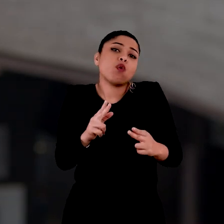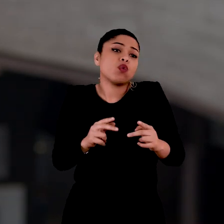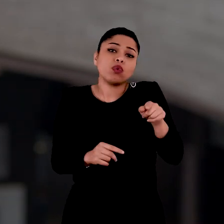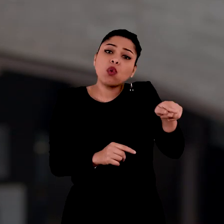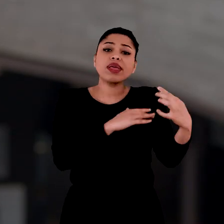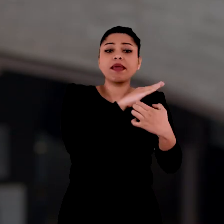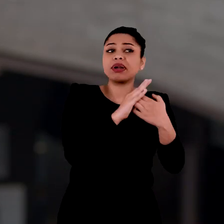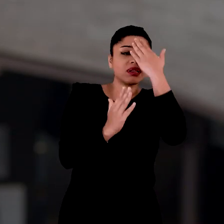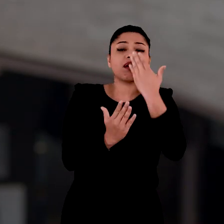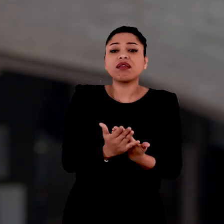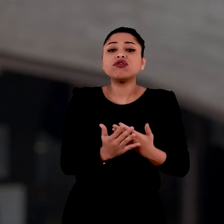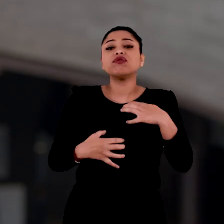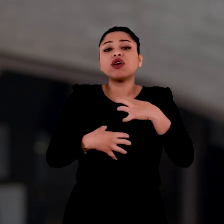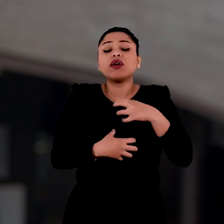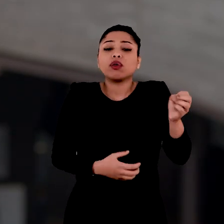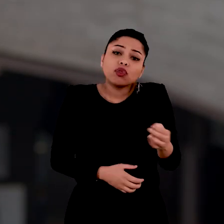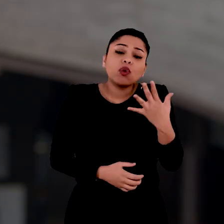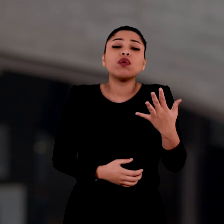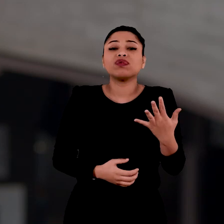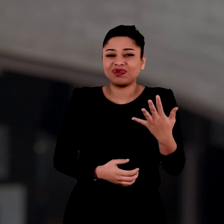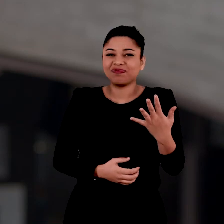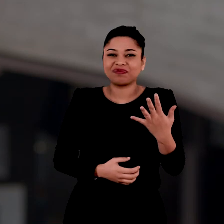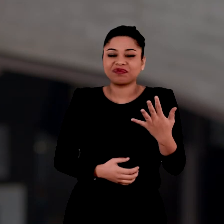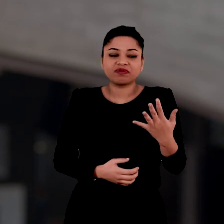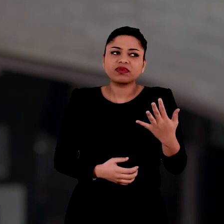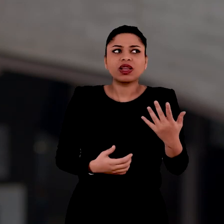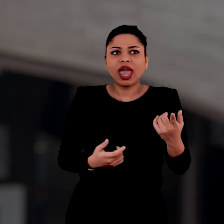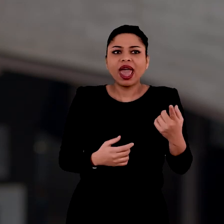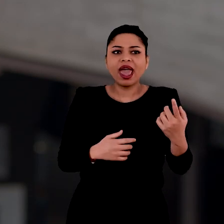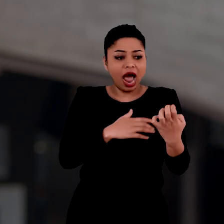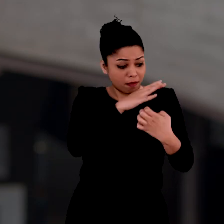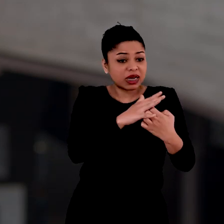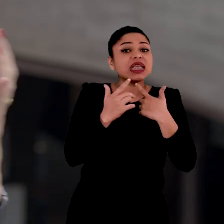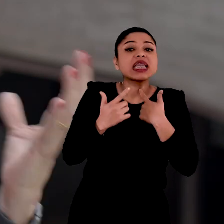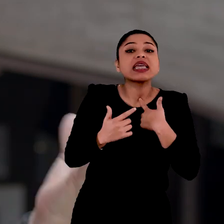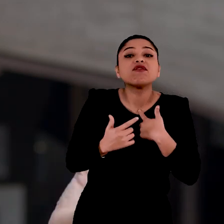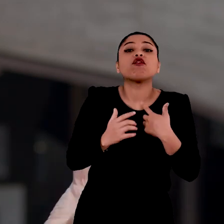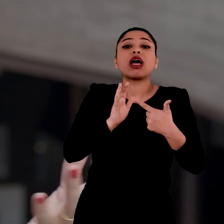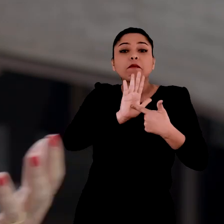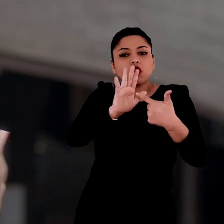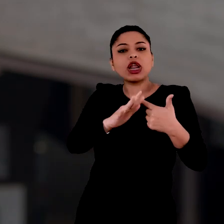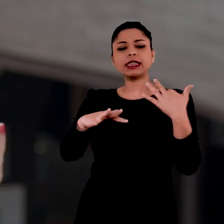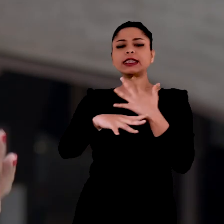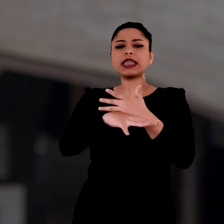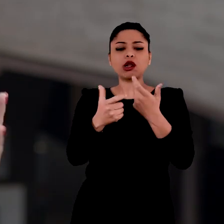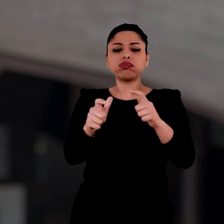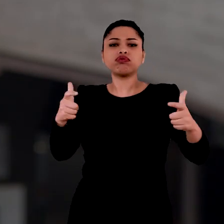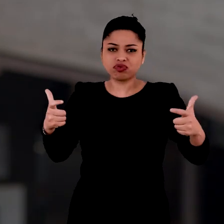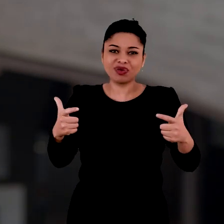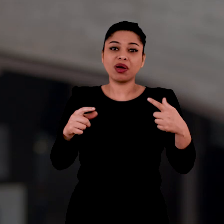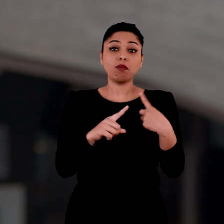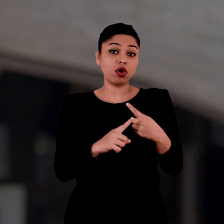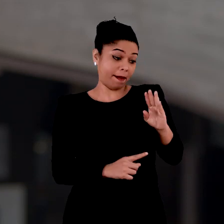Belo Horizonte é uma cidade, né, apesar de ser capital, é uma cidade circunscrita em montanhas. E eu falo